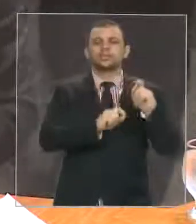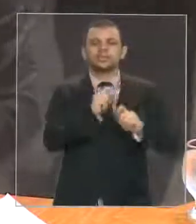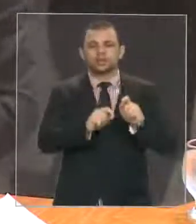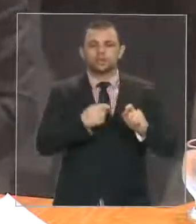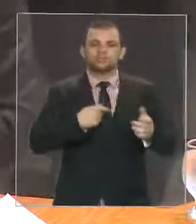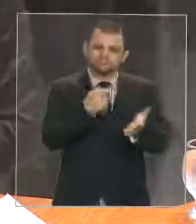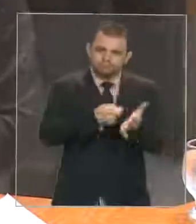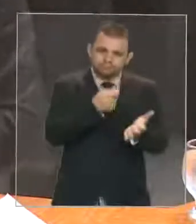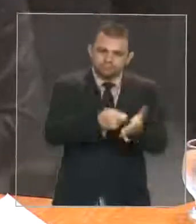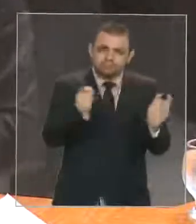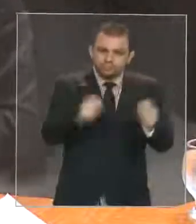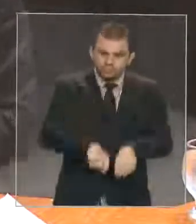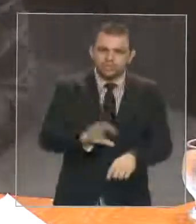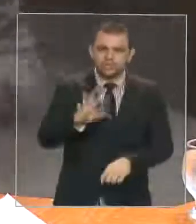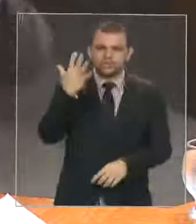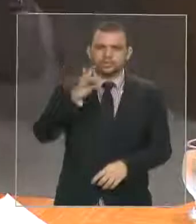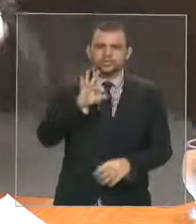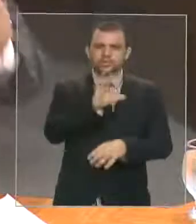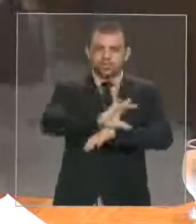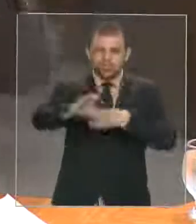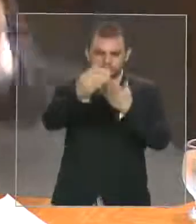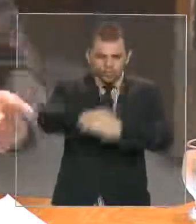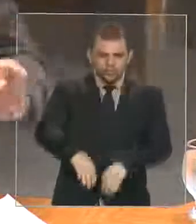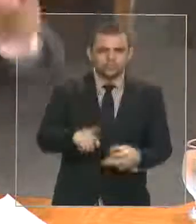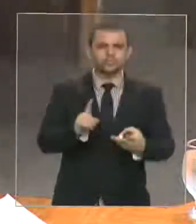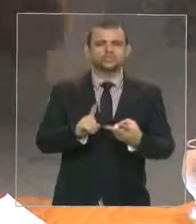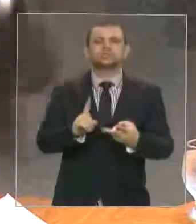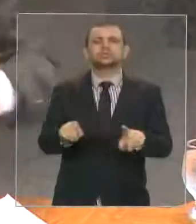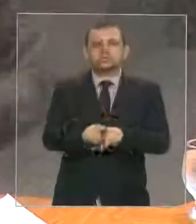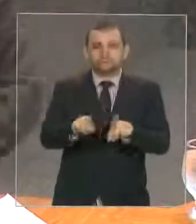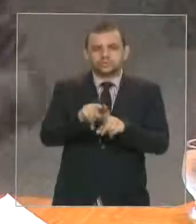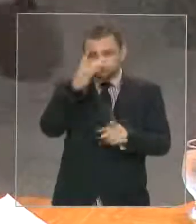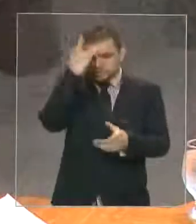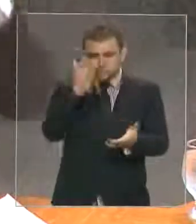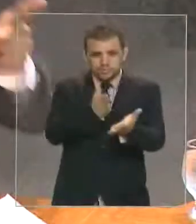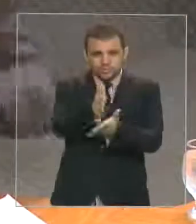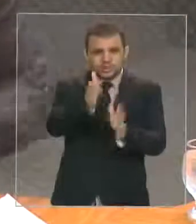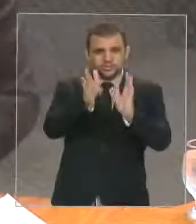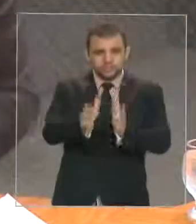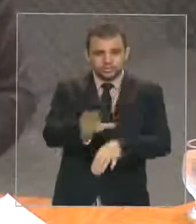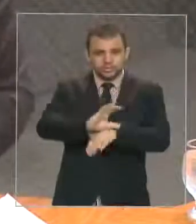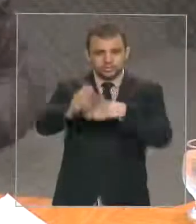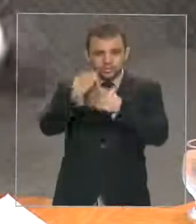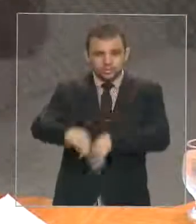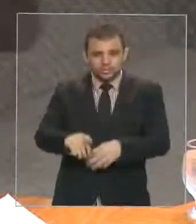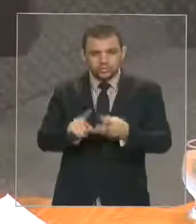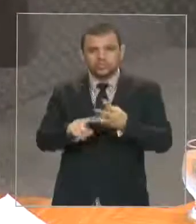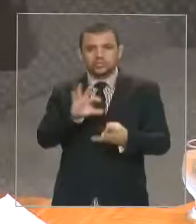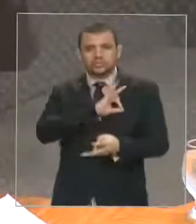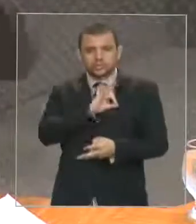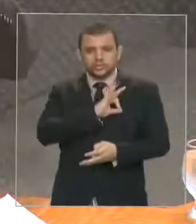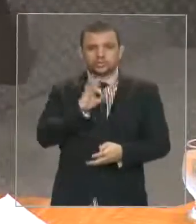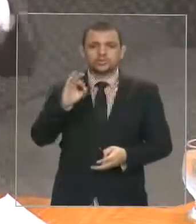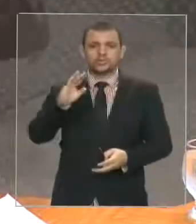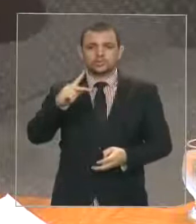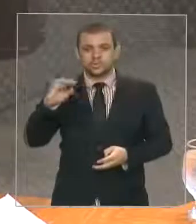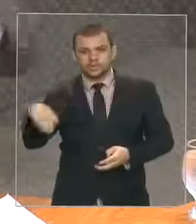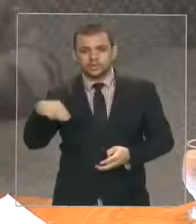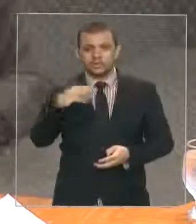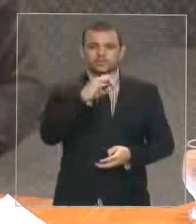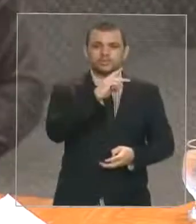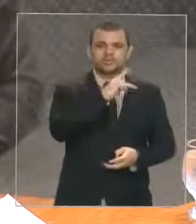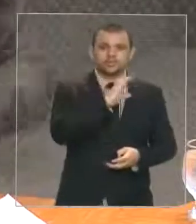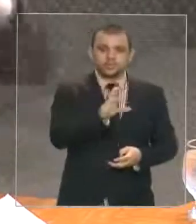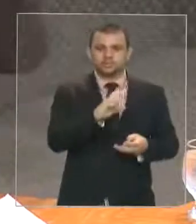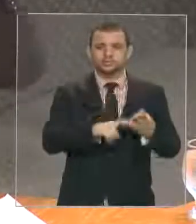público, pelos aprovados do concurso da Polícia Militar, a Polícia Civil, professor, CAEMA. Os aprovados na CAEMA também estão